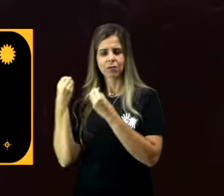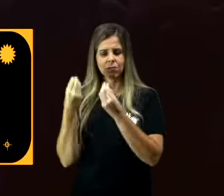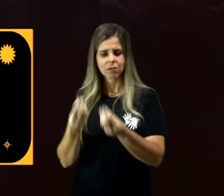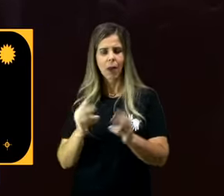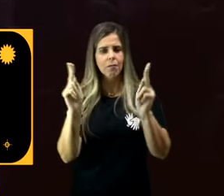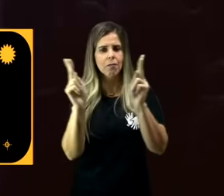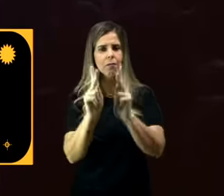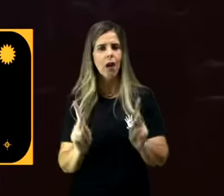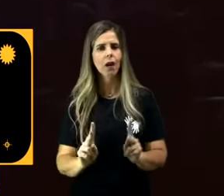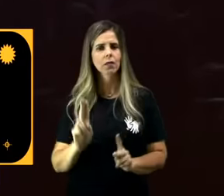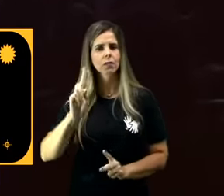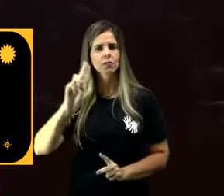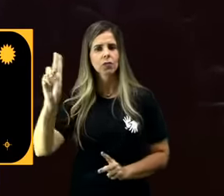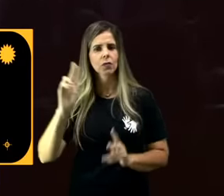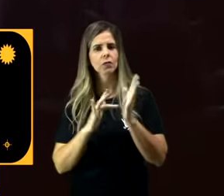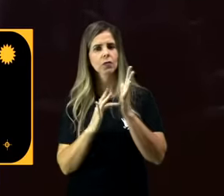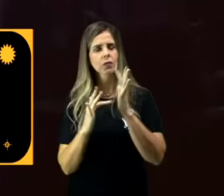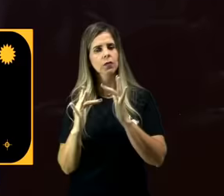Jesus.